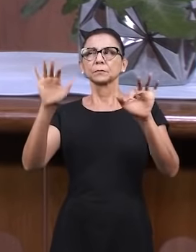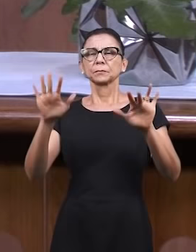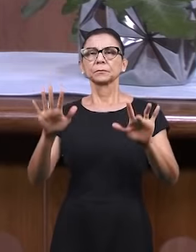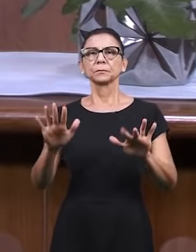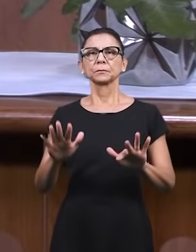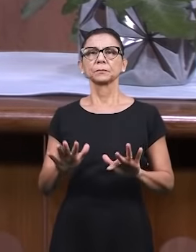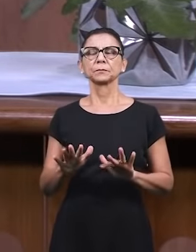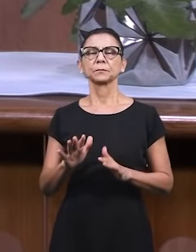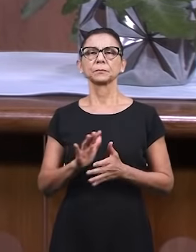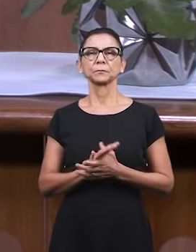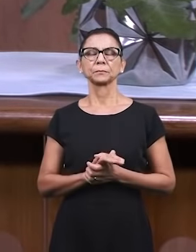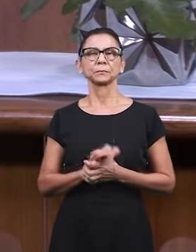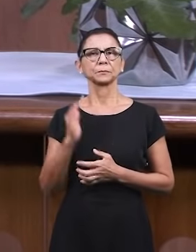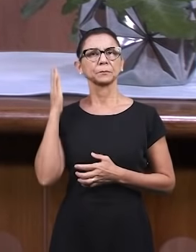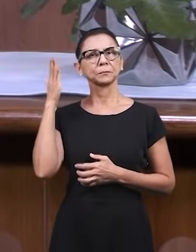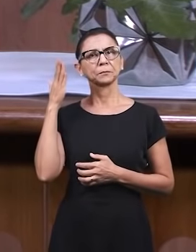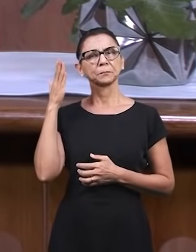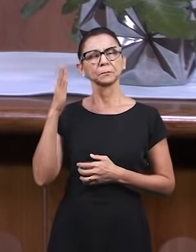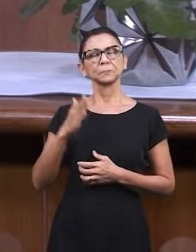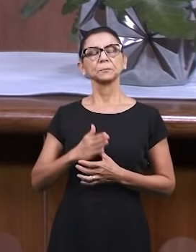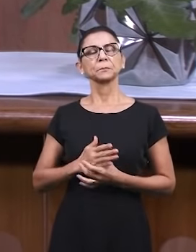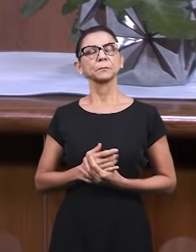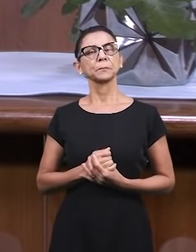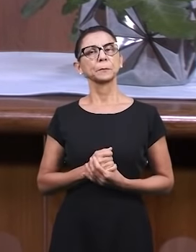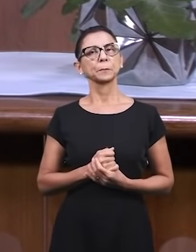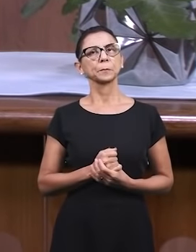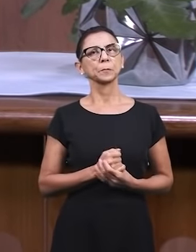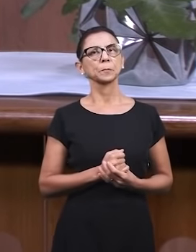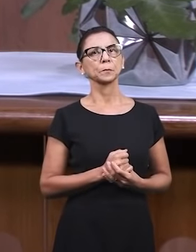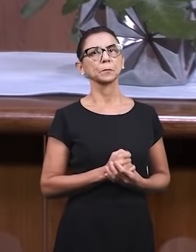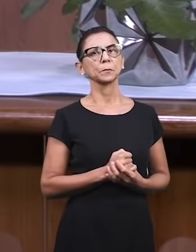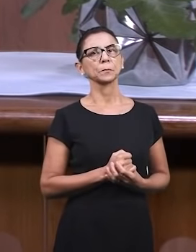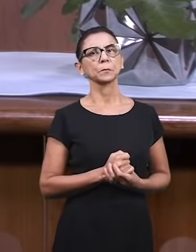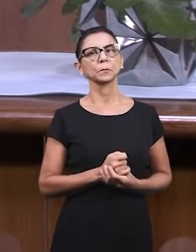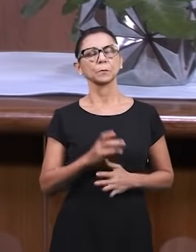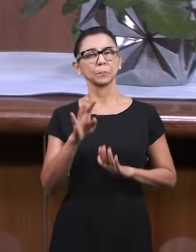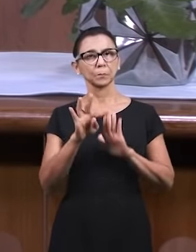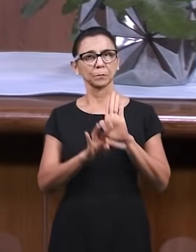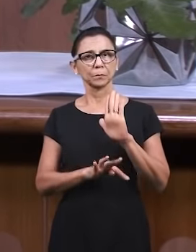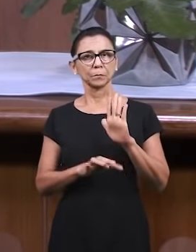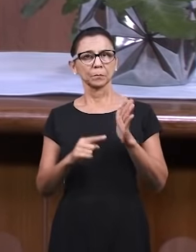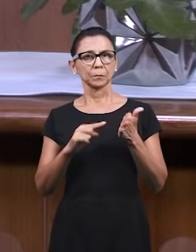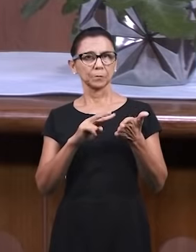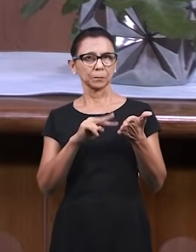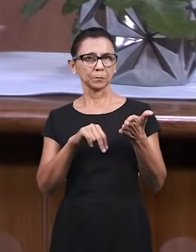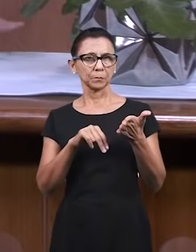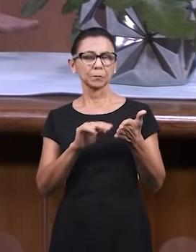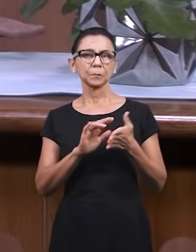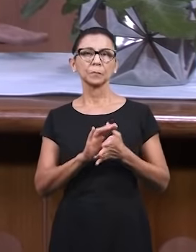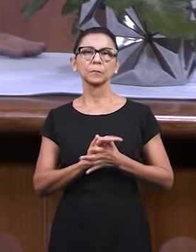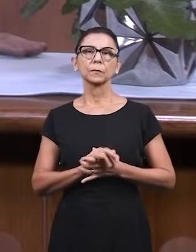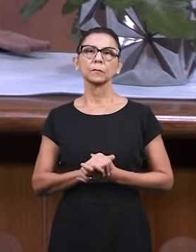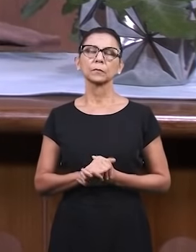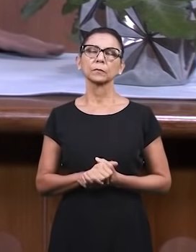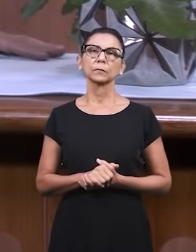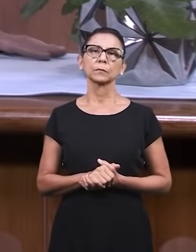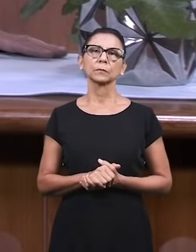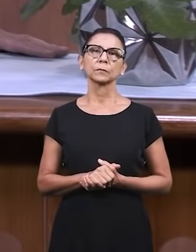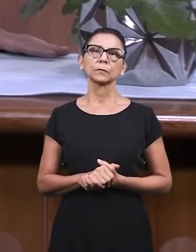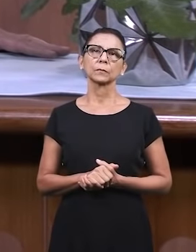na meditação da sua palavra. O texto que acabamos de ler